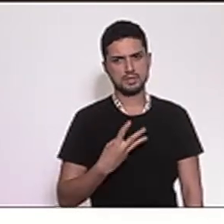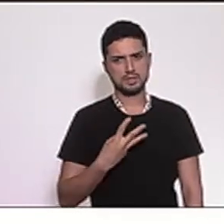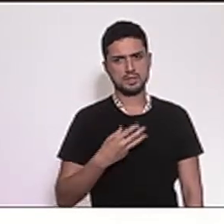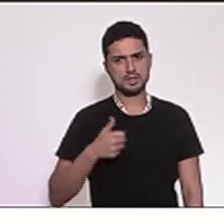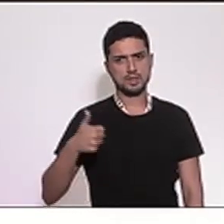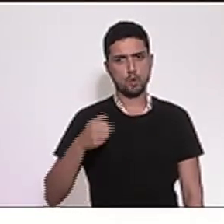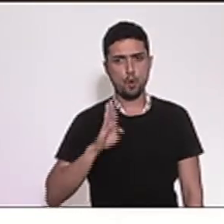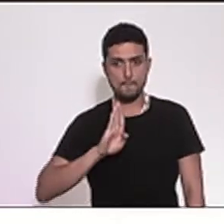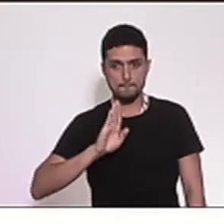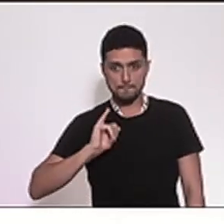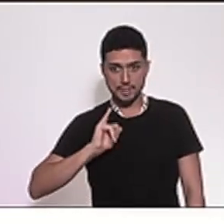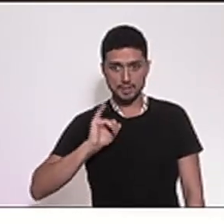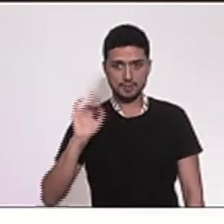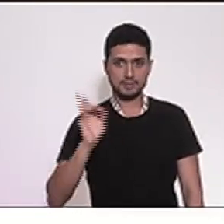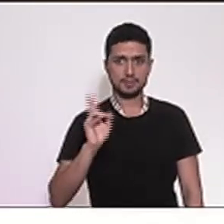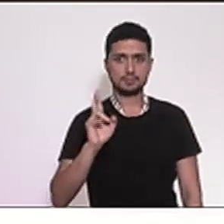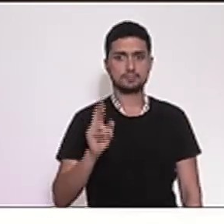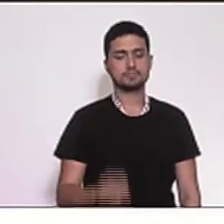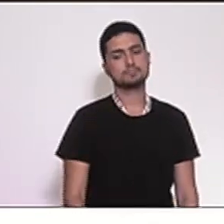31 bilhões.